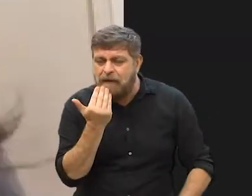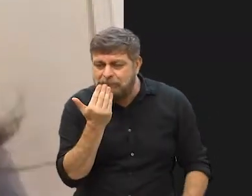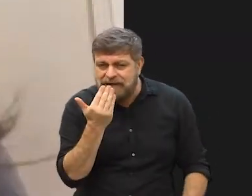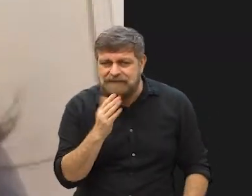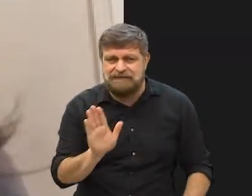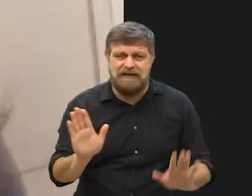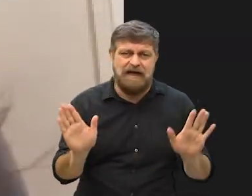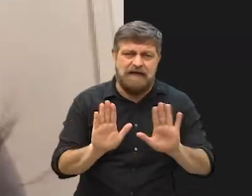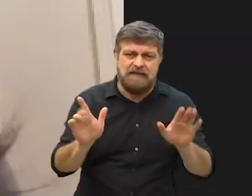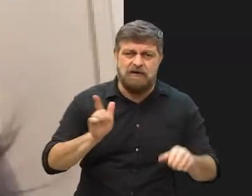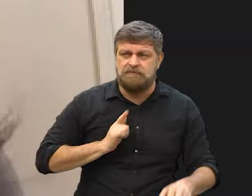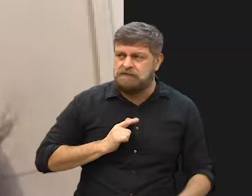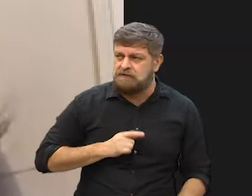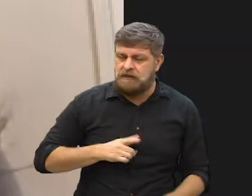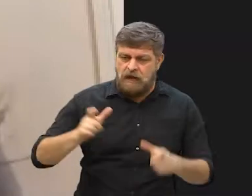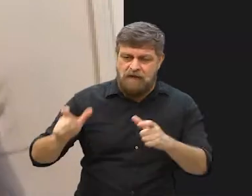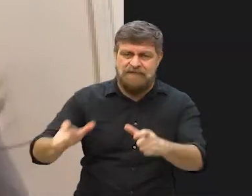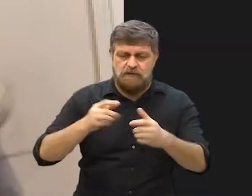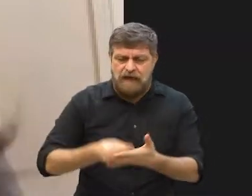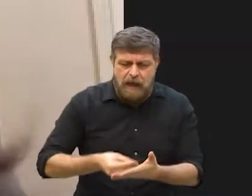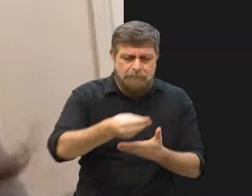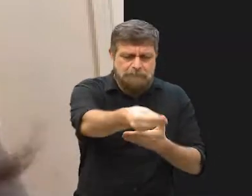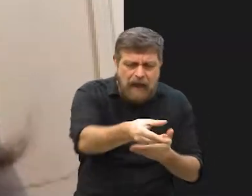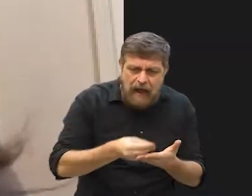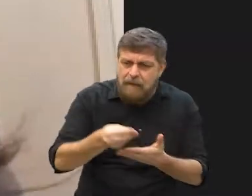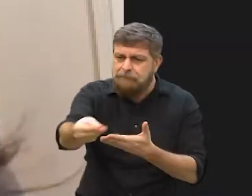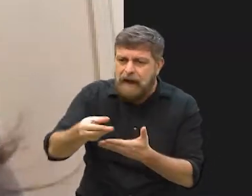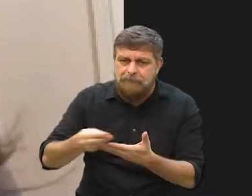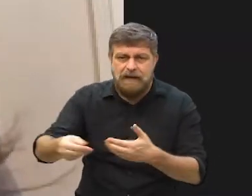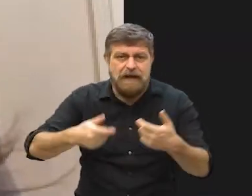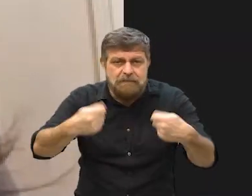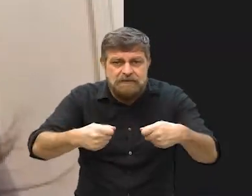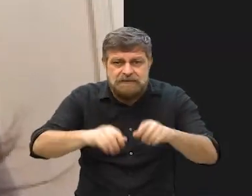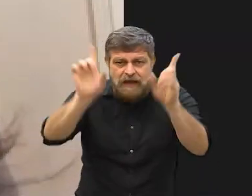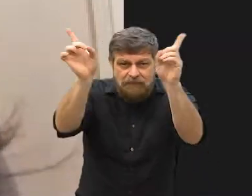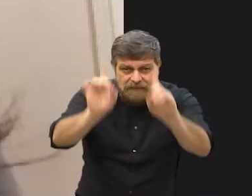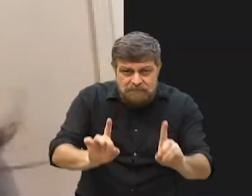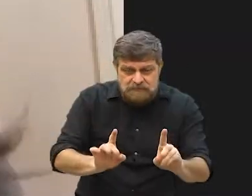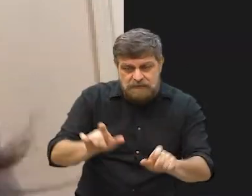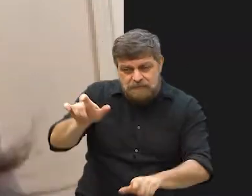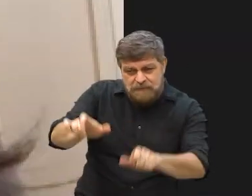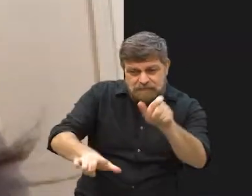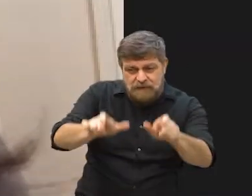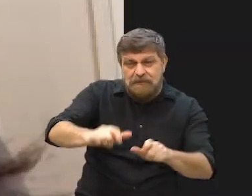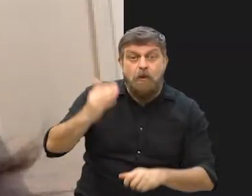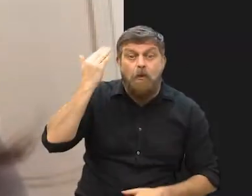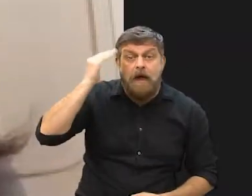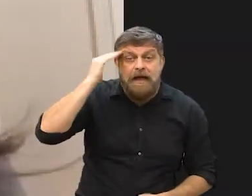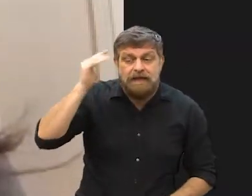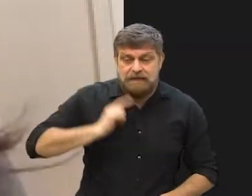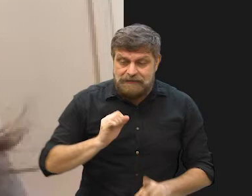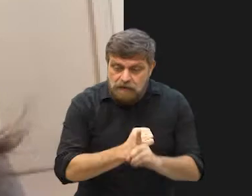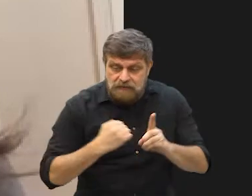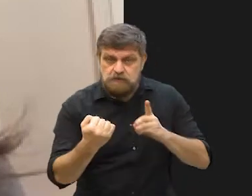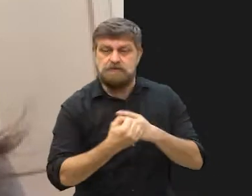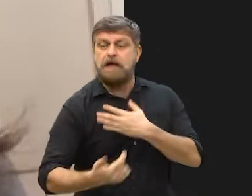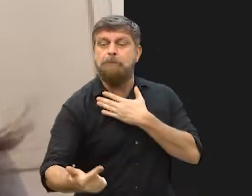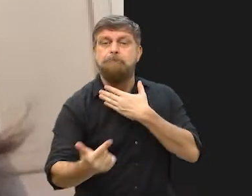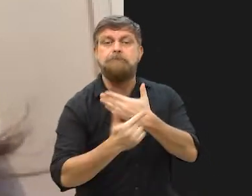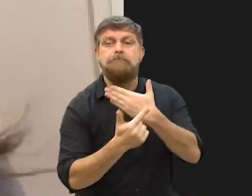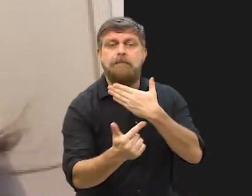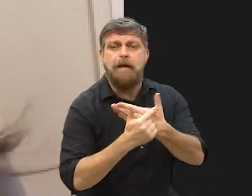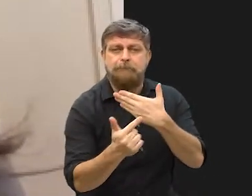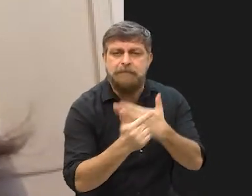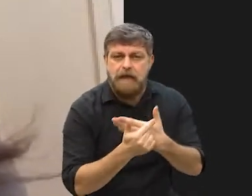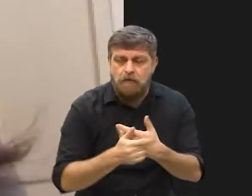cesta básica, vários lugares entregam. Nós precisamos que as pessoas com deficiência, elas entendam o seu papel na sociedade.